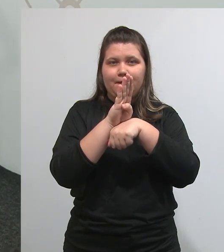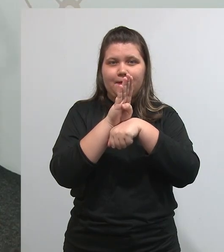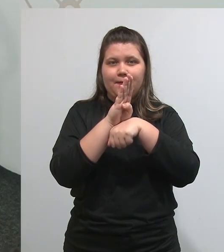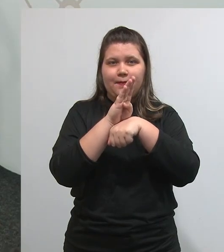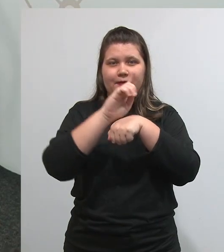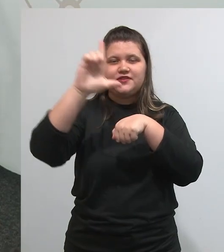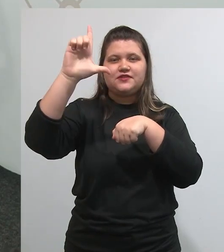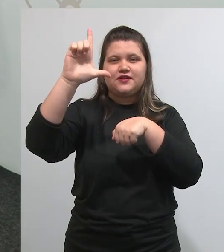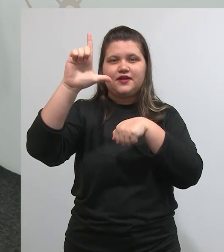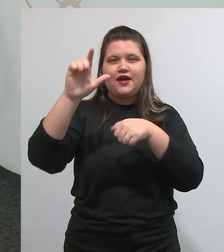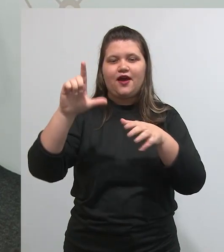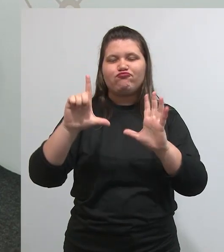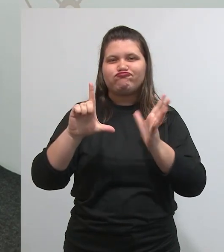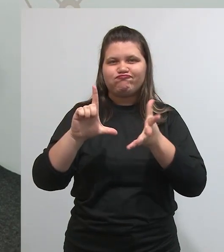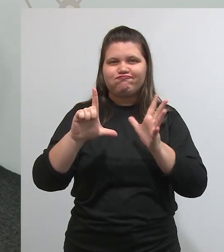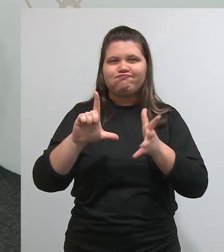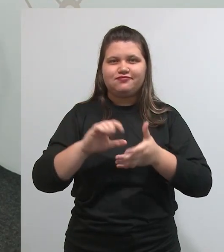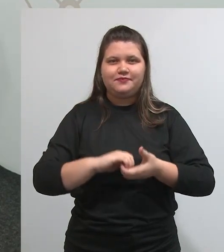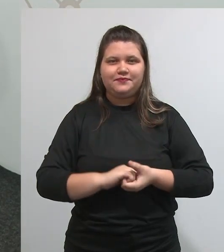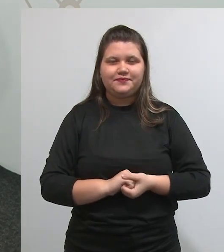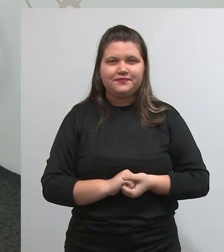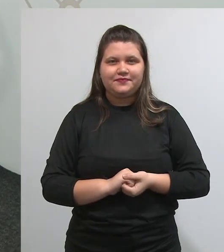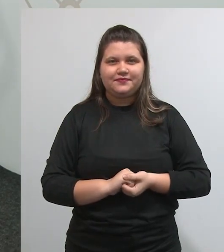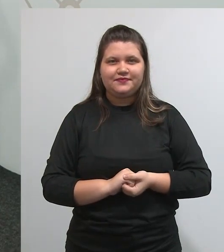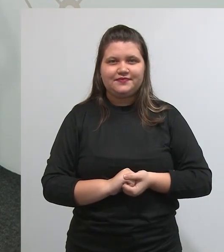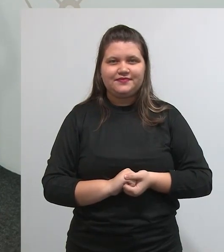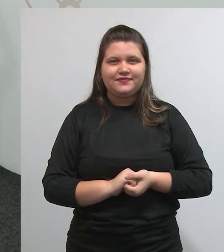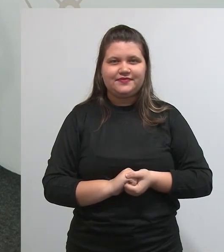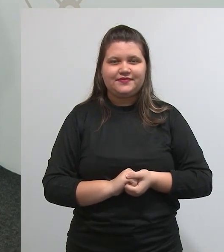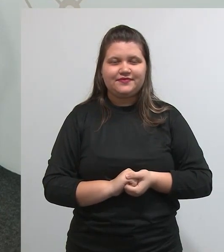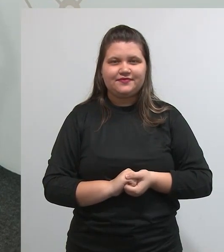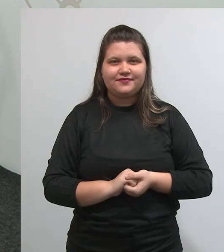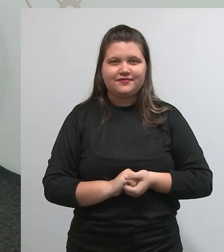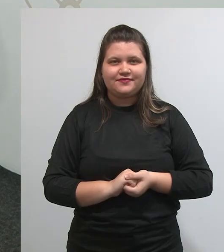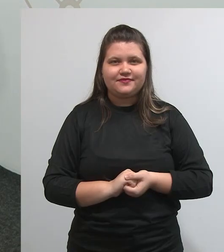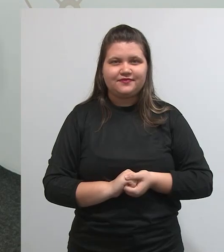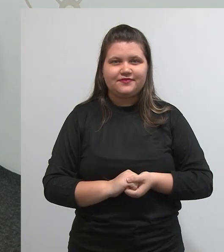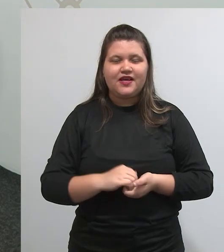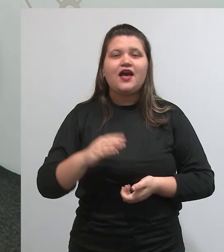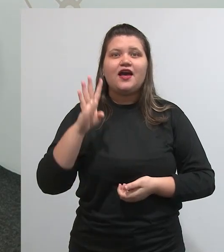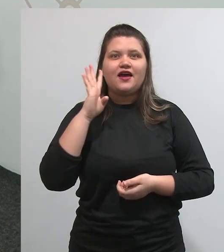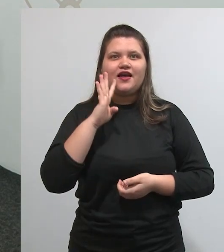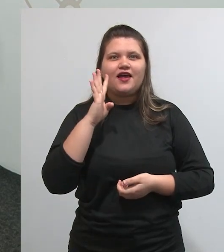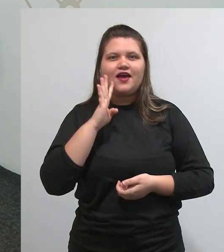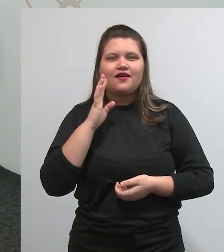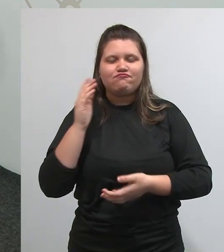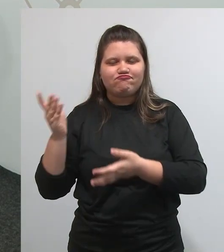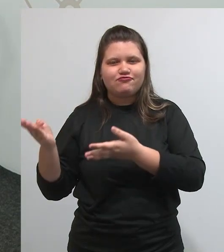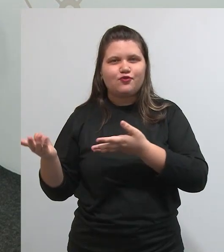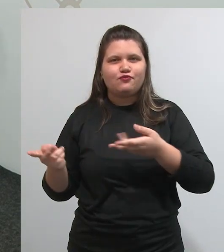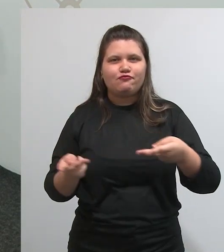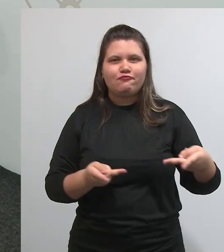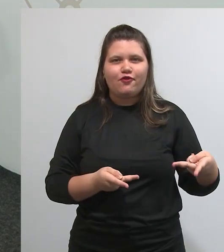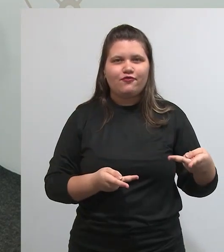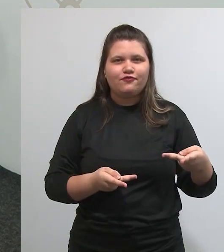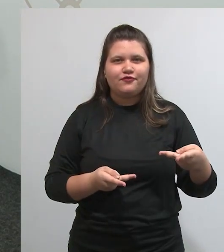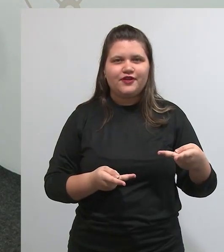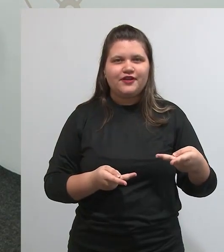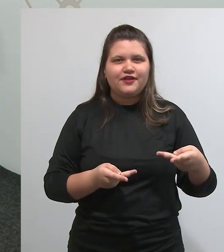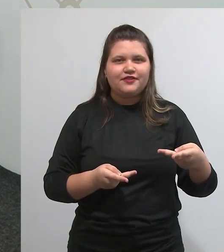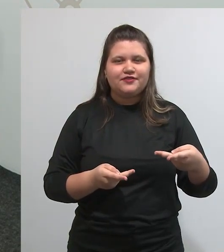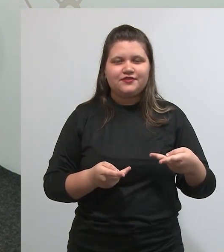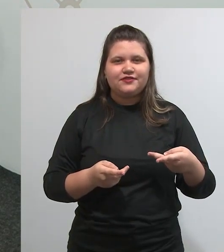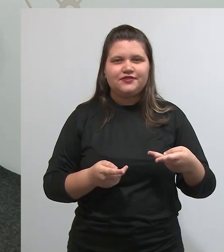Essa história, eu fico sensibilizada, né? E o convite não foi por acaso, Mari, de chamá-la para contar